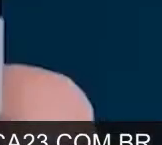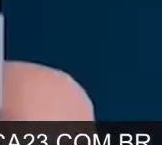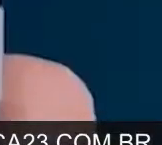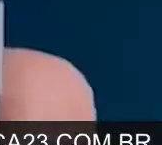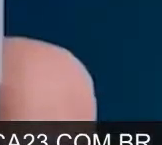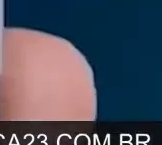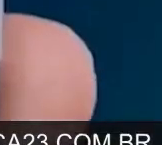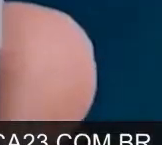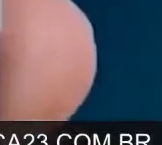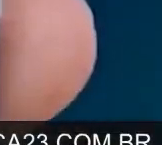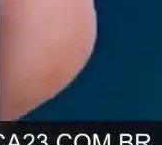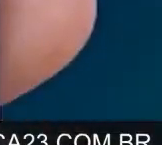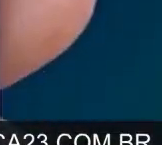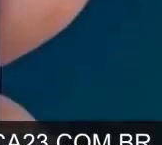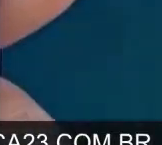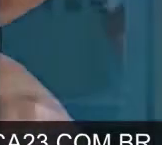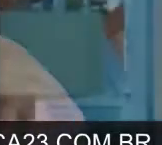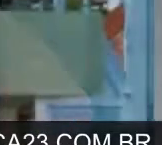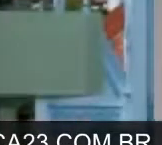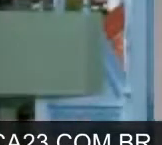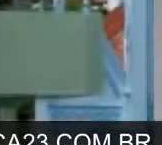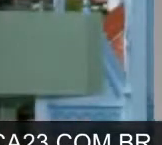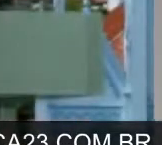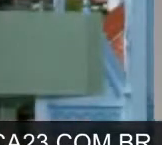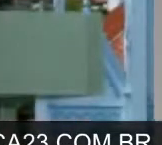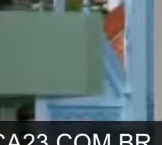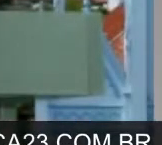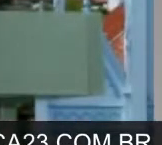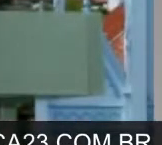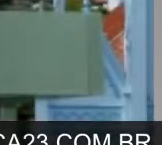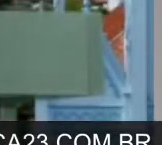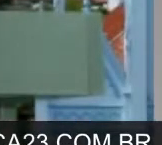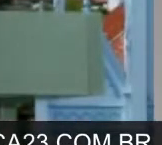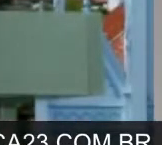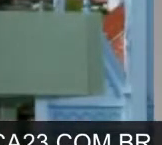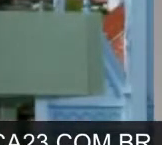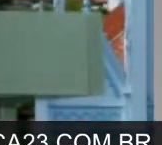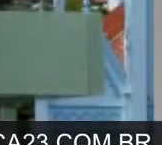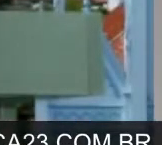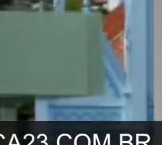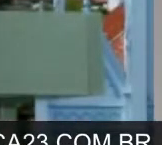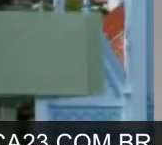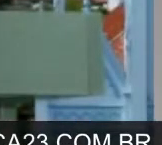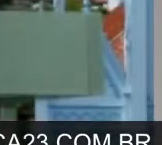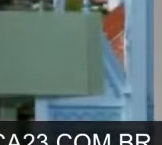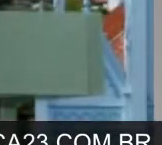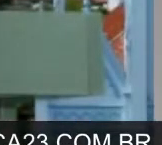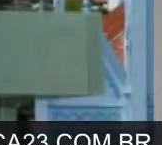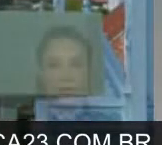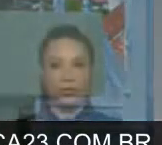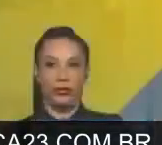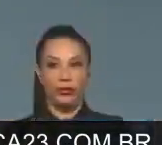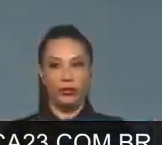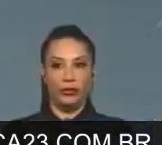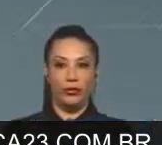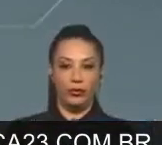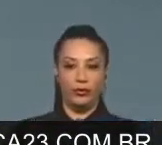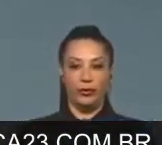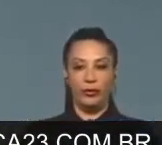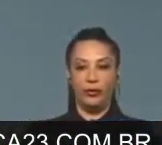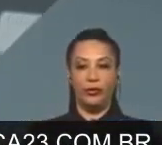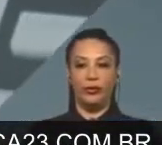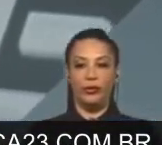bem fácil aí na palma da sua mão, já a partir do dia 30 agora. Tem reportagem, vamos ver, joga na tela.